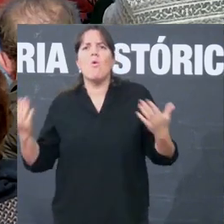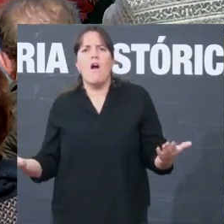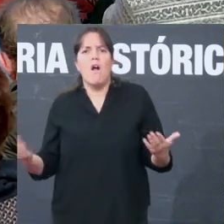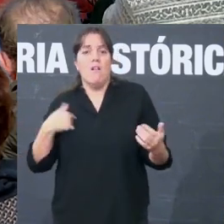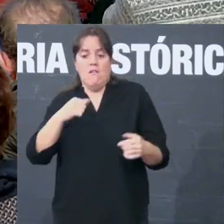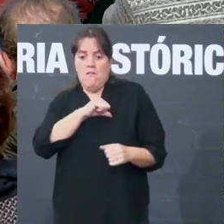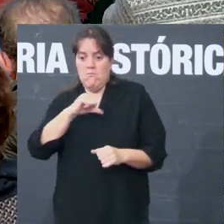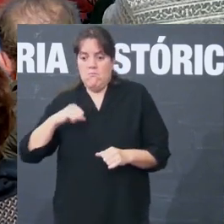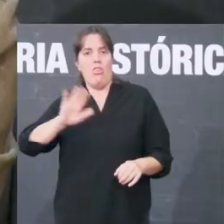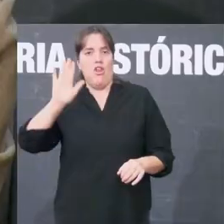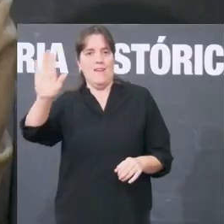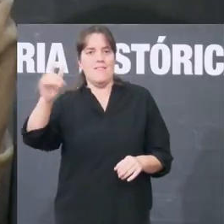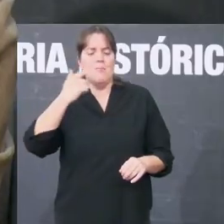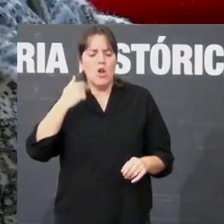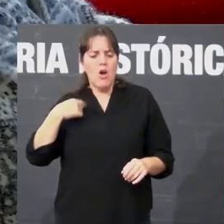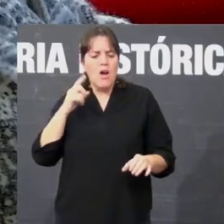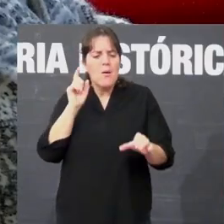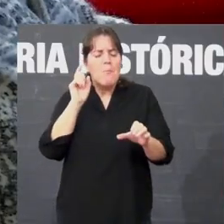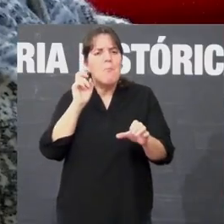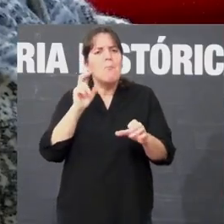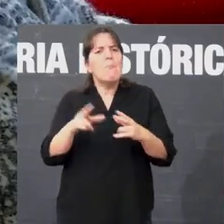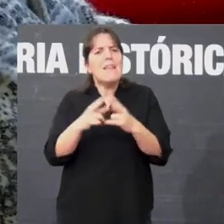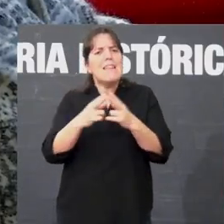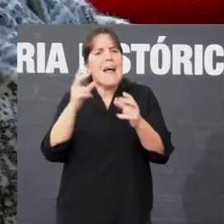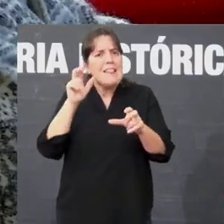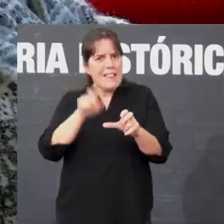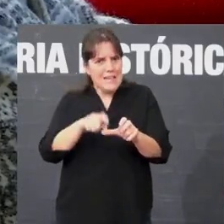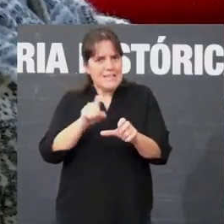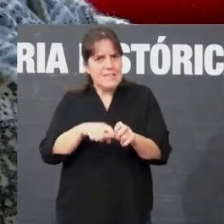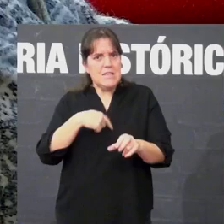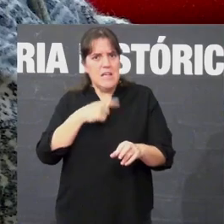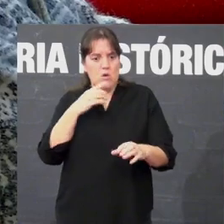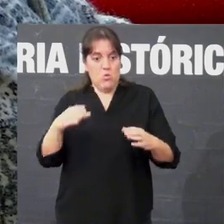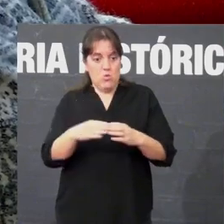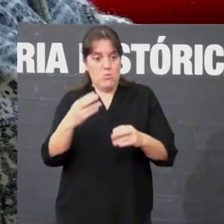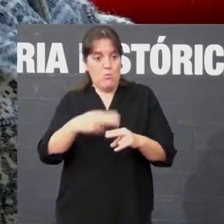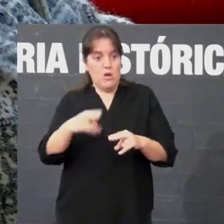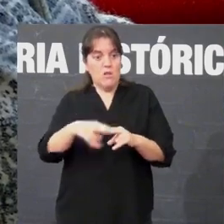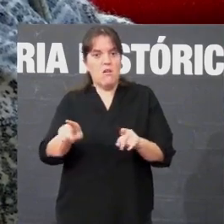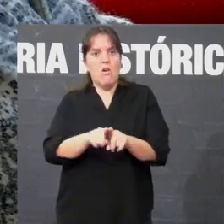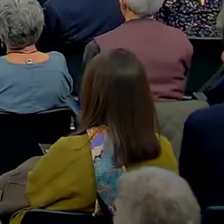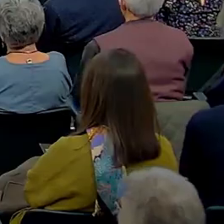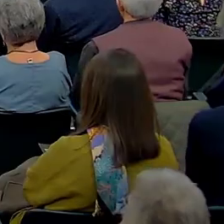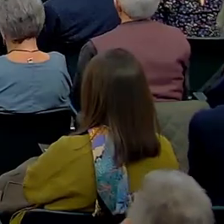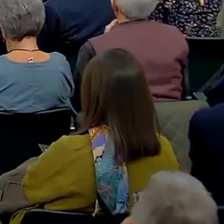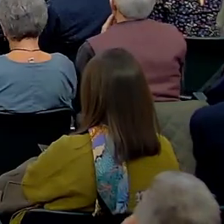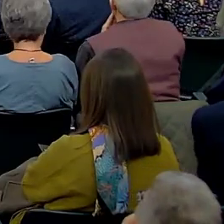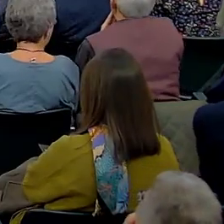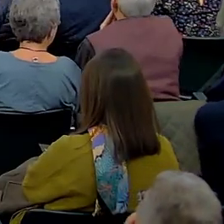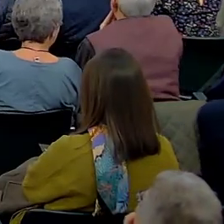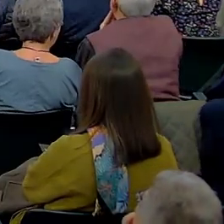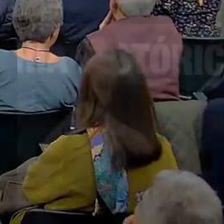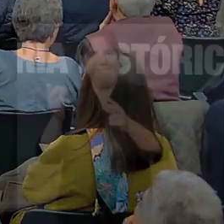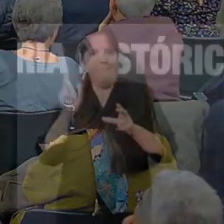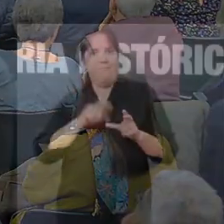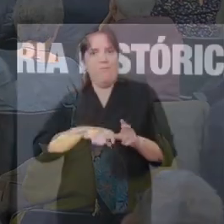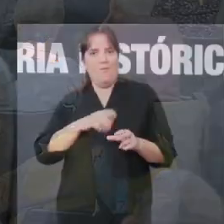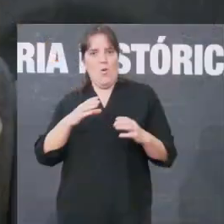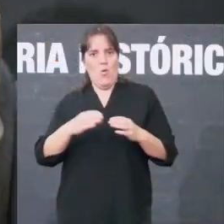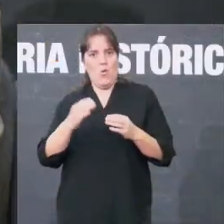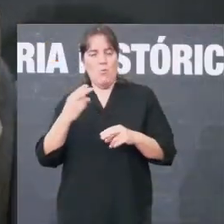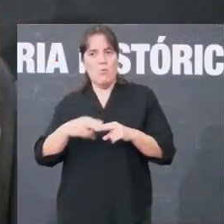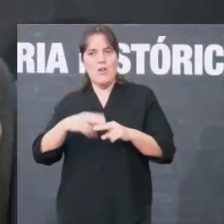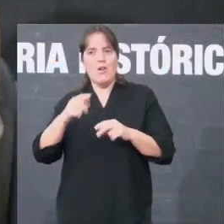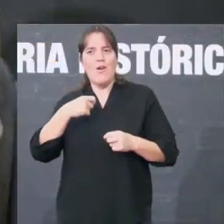vida colectivamente. Intentan que nos achiquemos, que teñamos medo a defender os nosos proxectos políticos. Ao